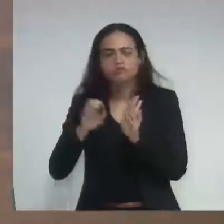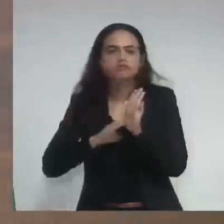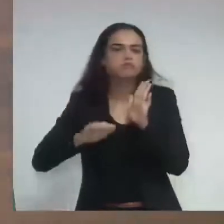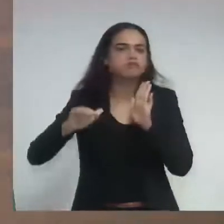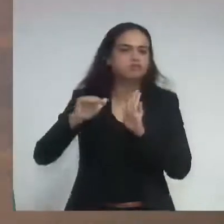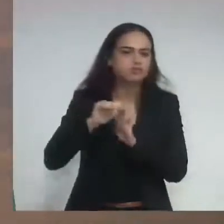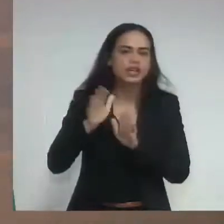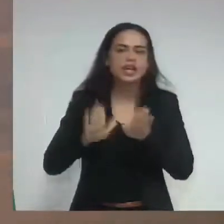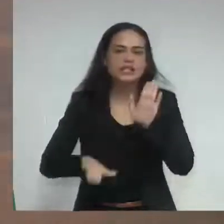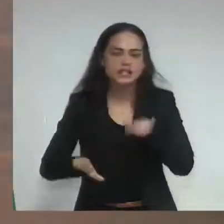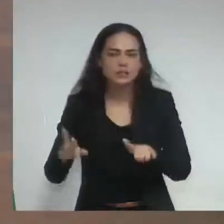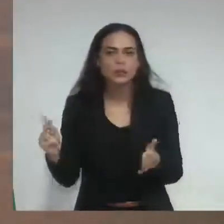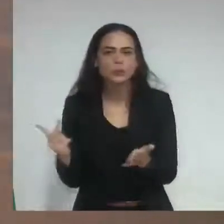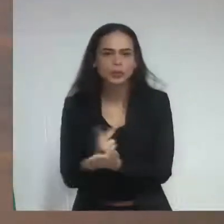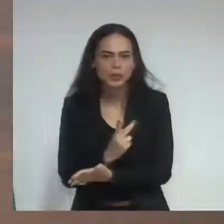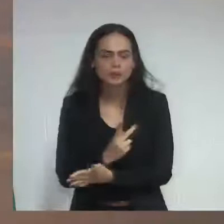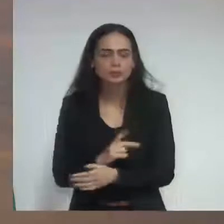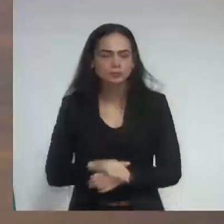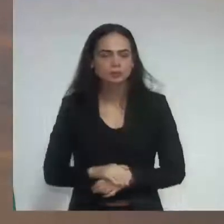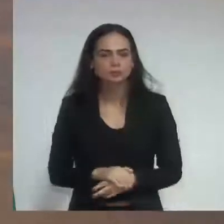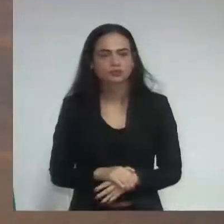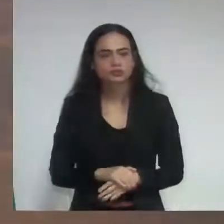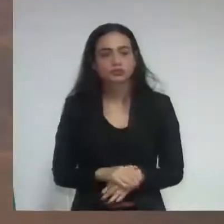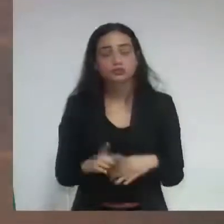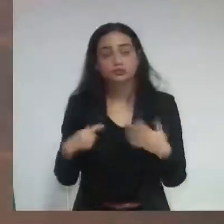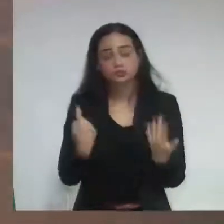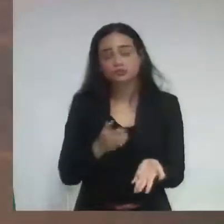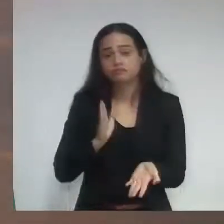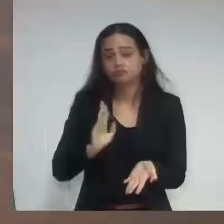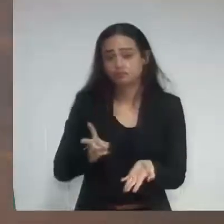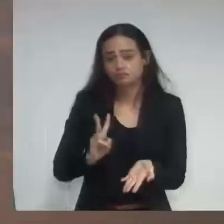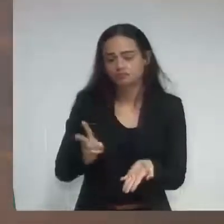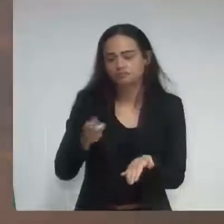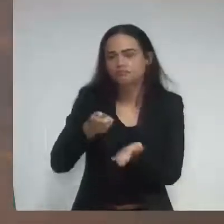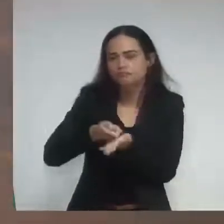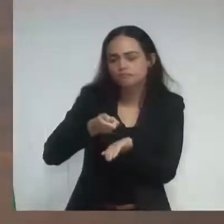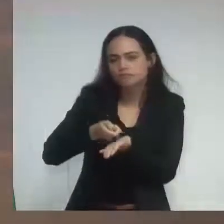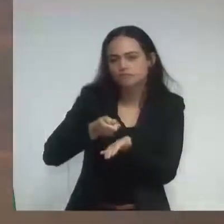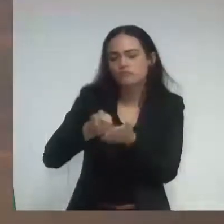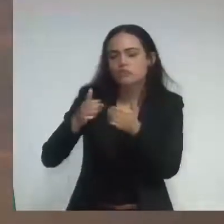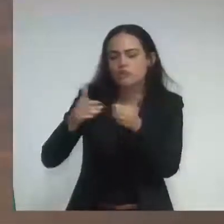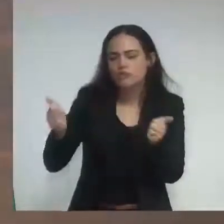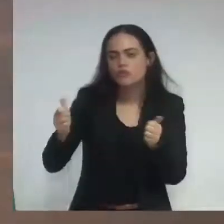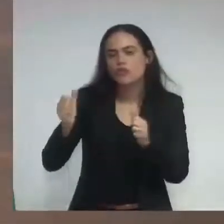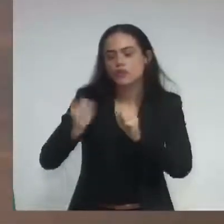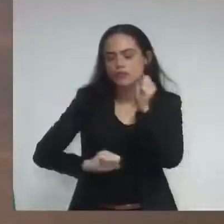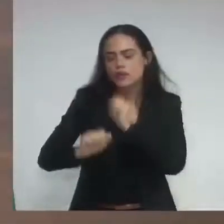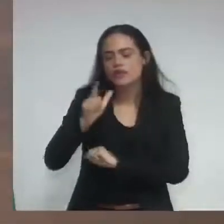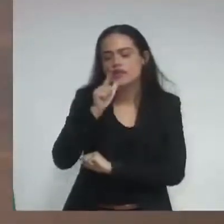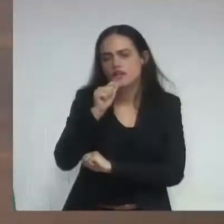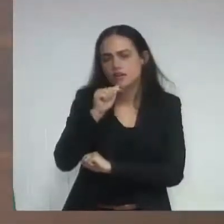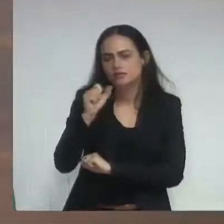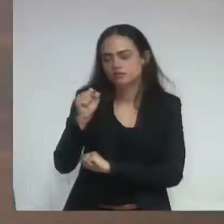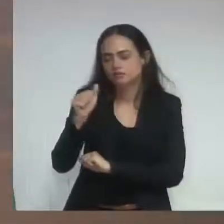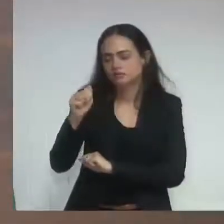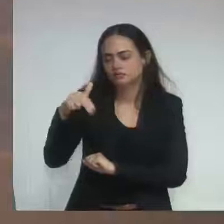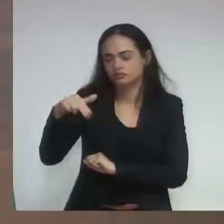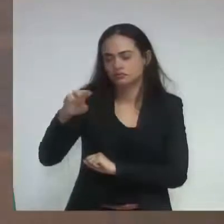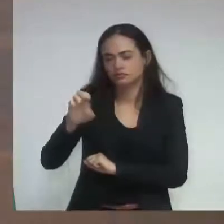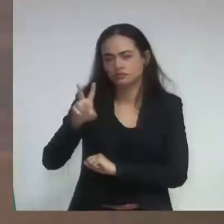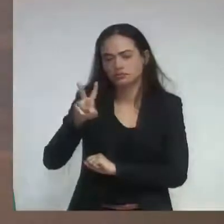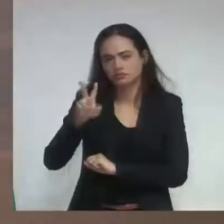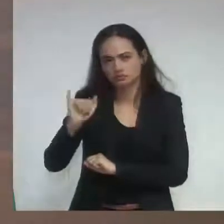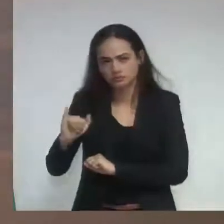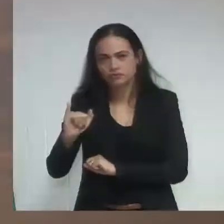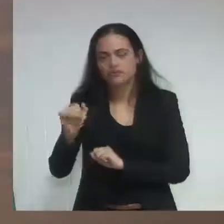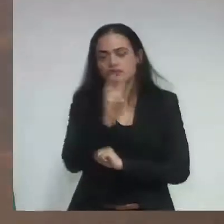de cloro. A gente sempre cobra que a Sanebave coloque mensalmente no site, né, para a